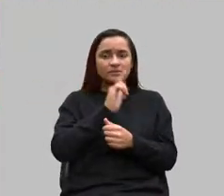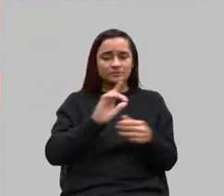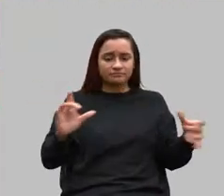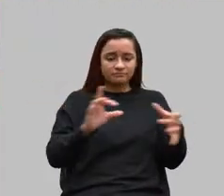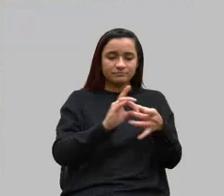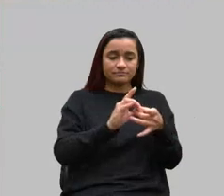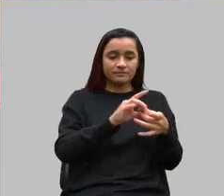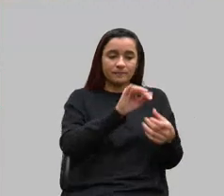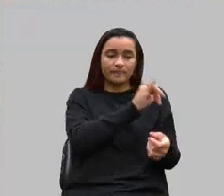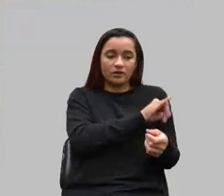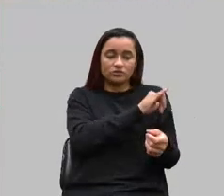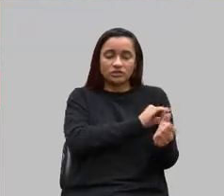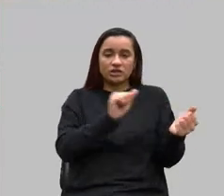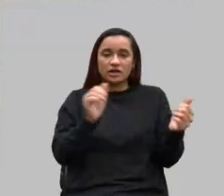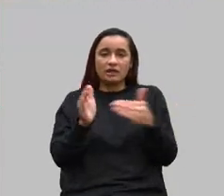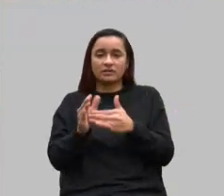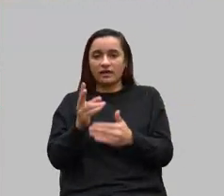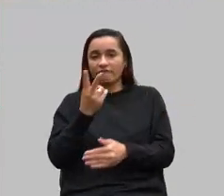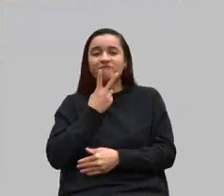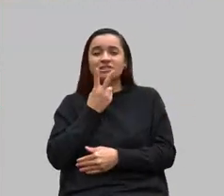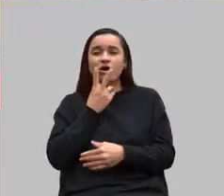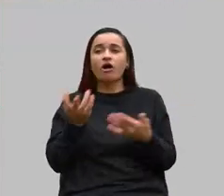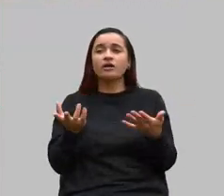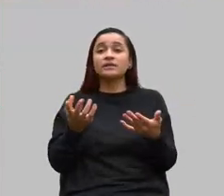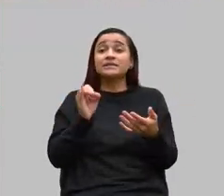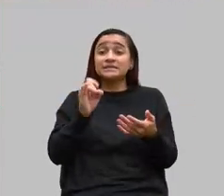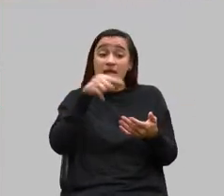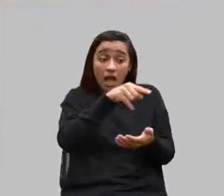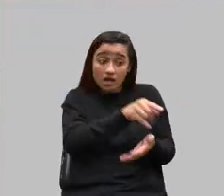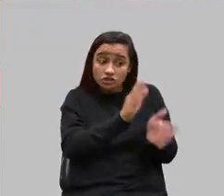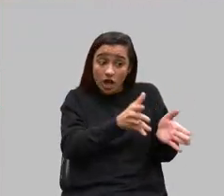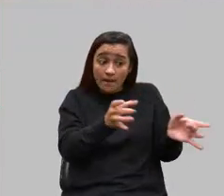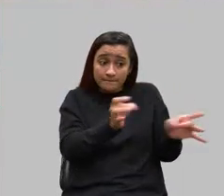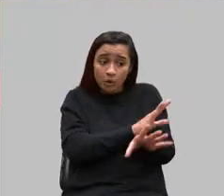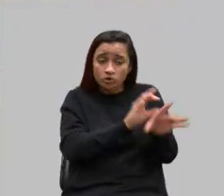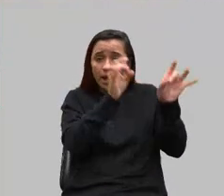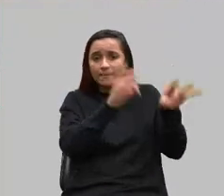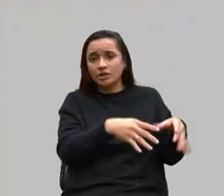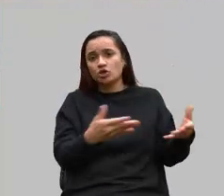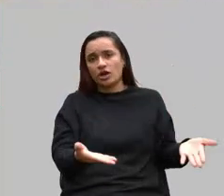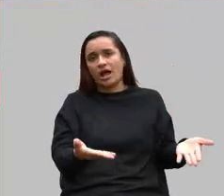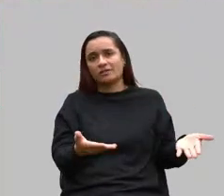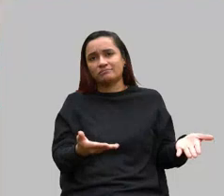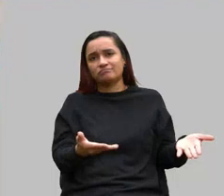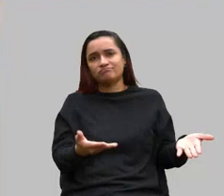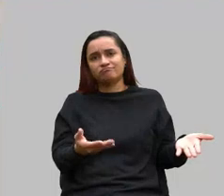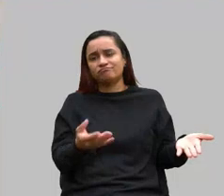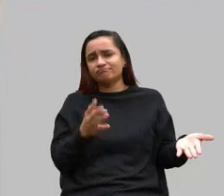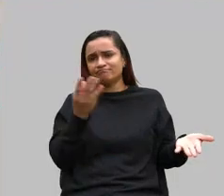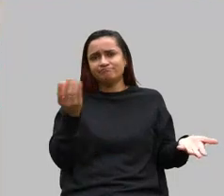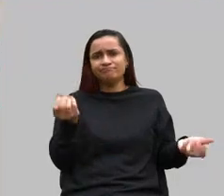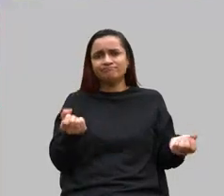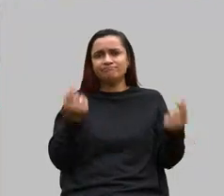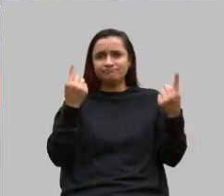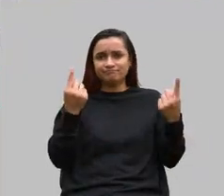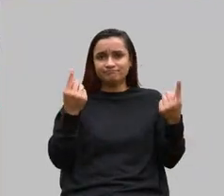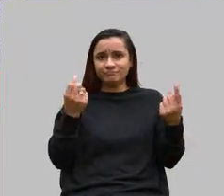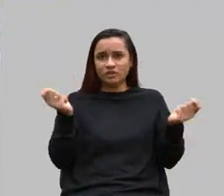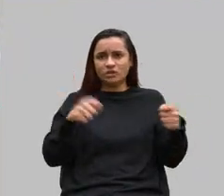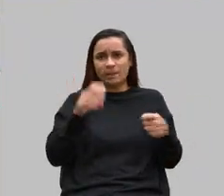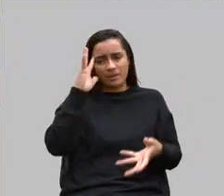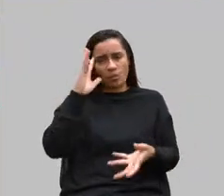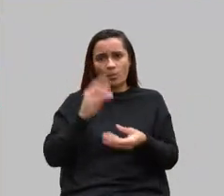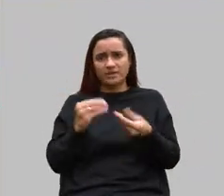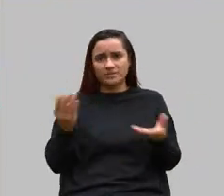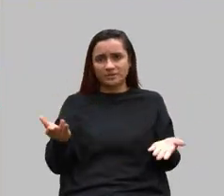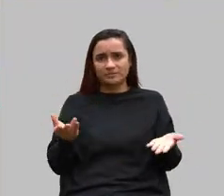Vitória sendo que essa que tá pronta tá abandonada e ninguém fala nela é é incompreensível então